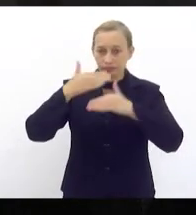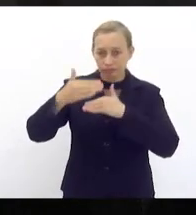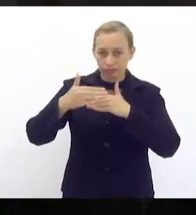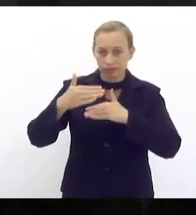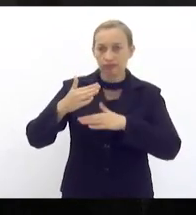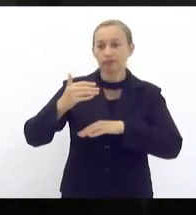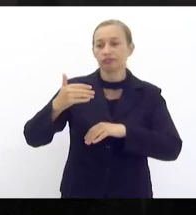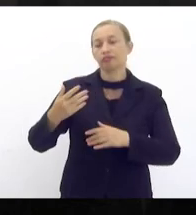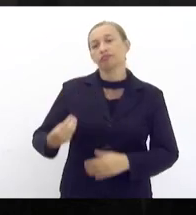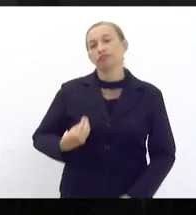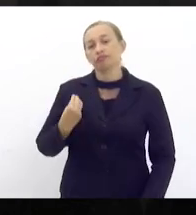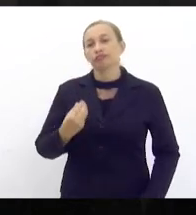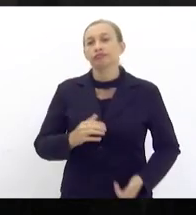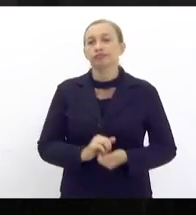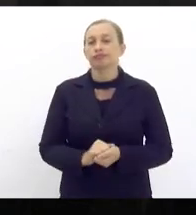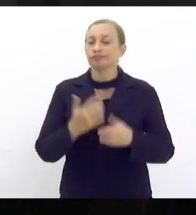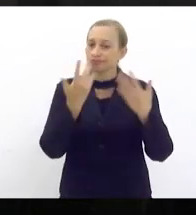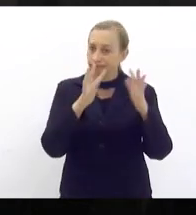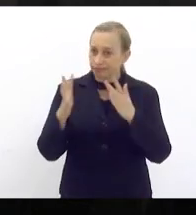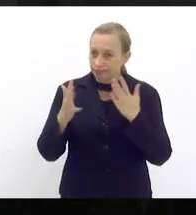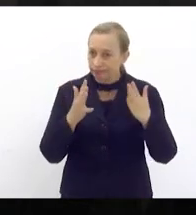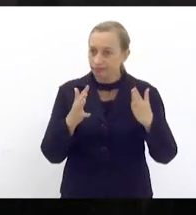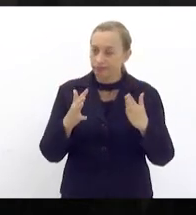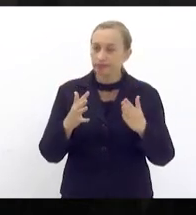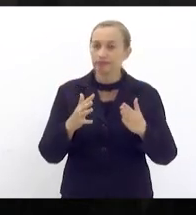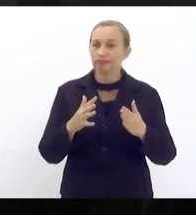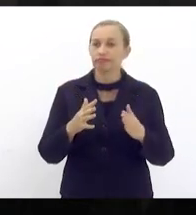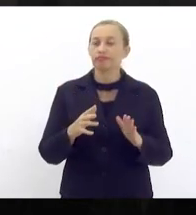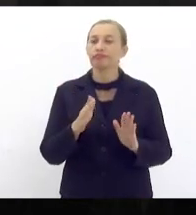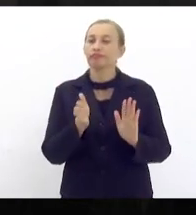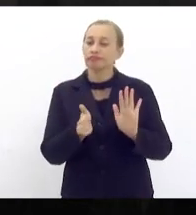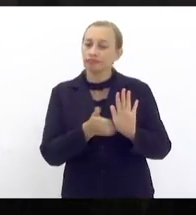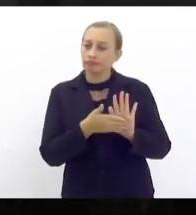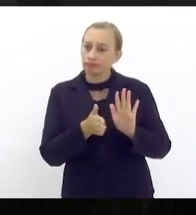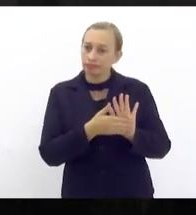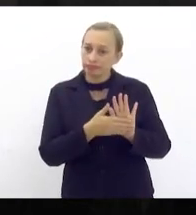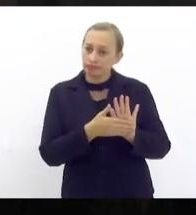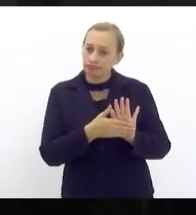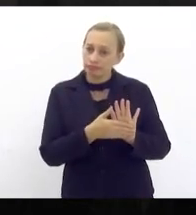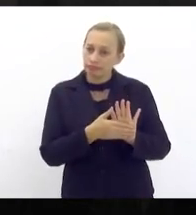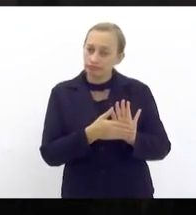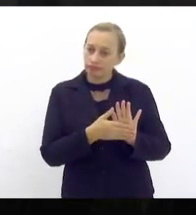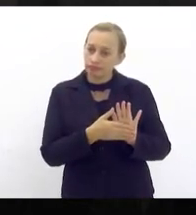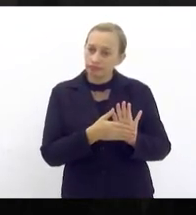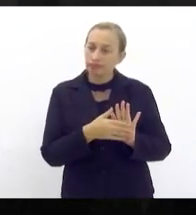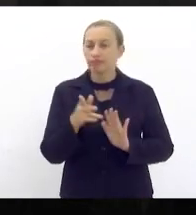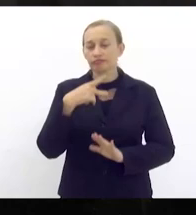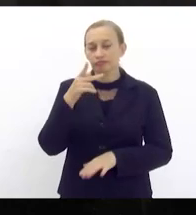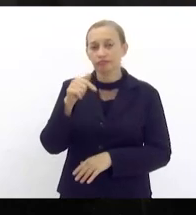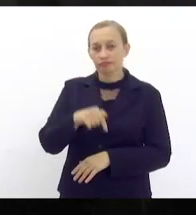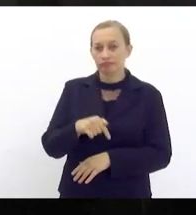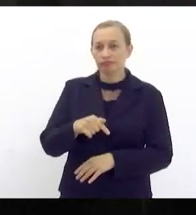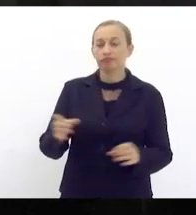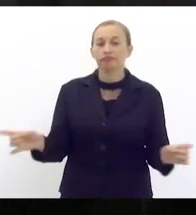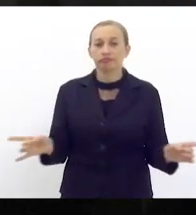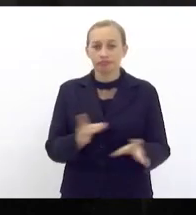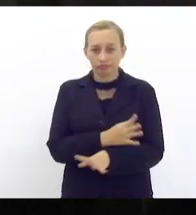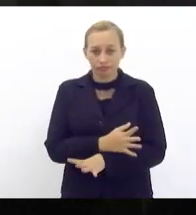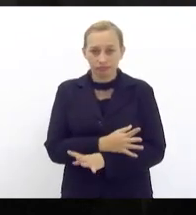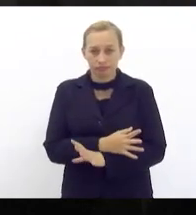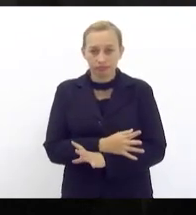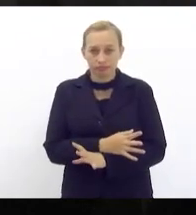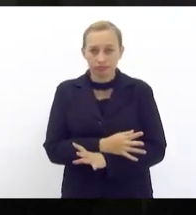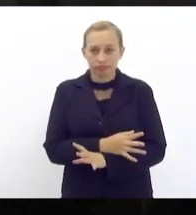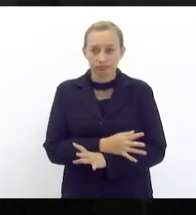parabenizar o autor dessa dessa proposta e dizer que estamos aqui prontos e